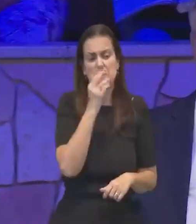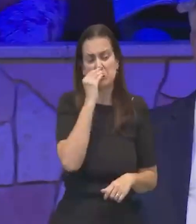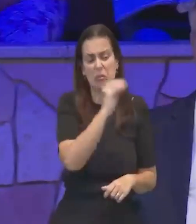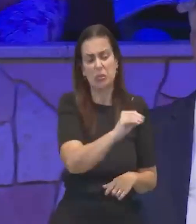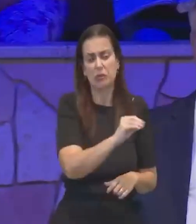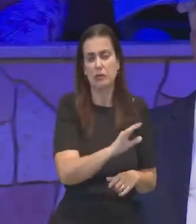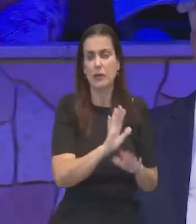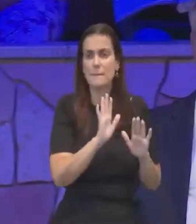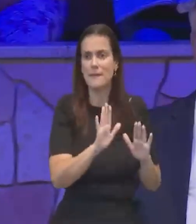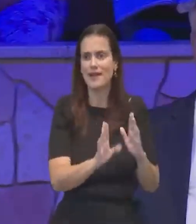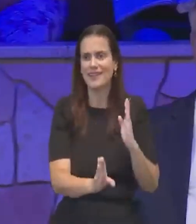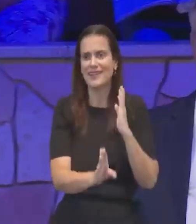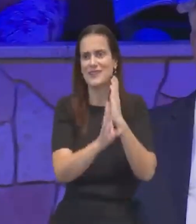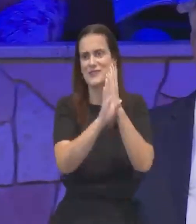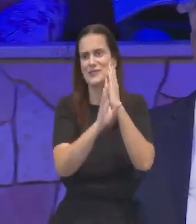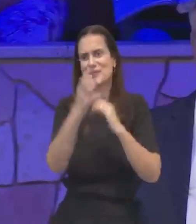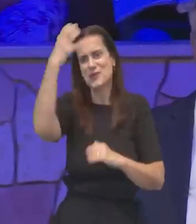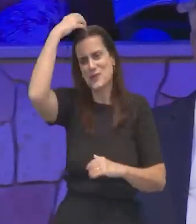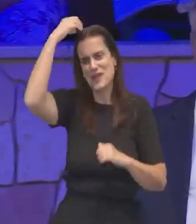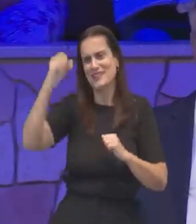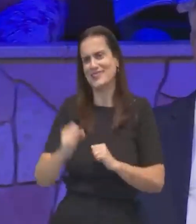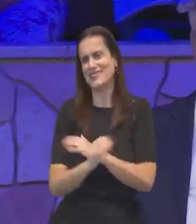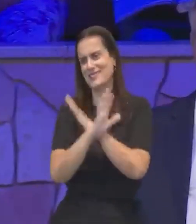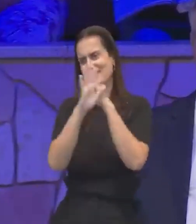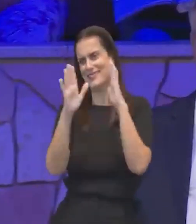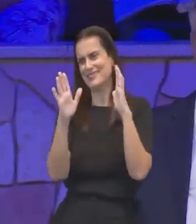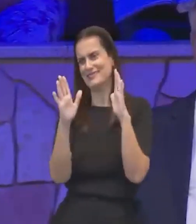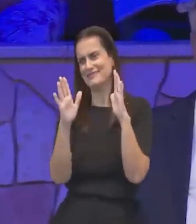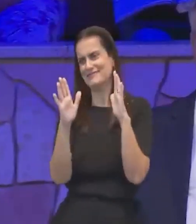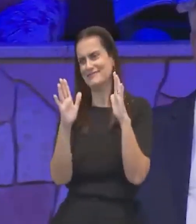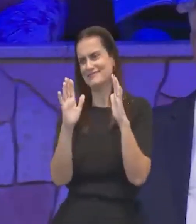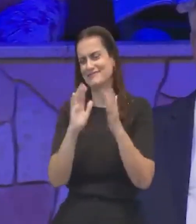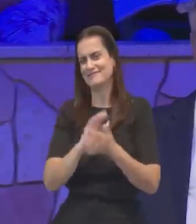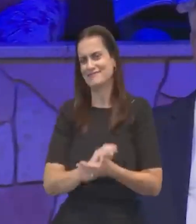Mas ela teve um encontro com o Rei da Glória.